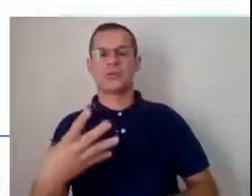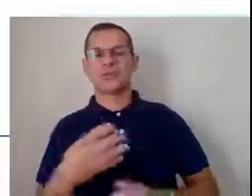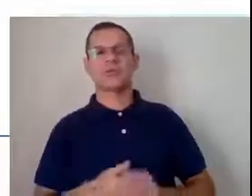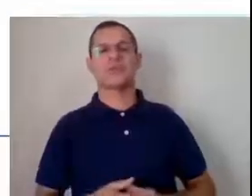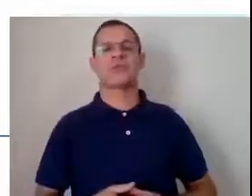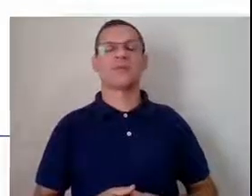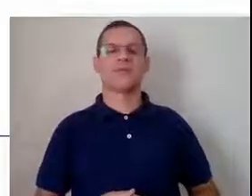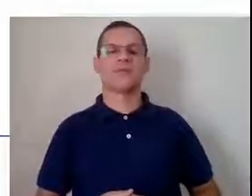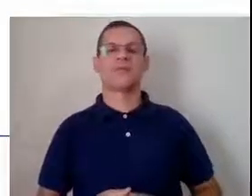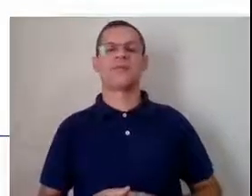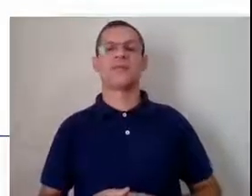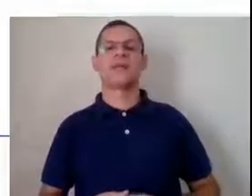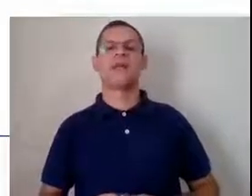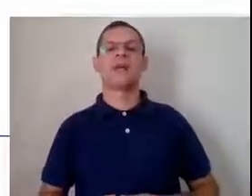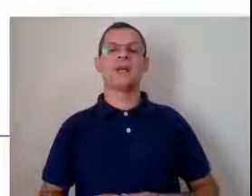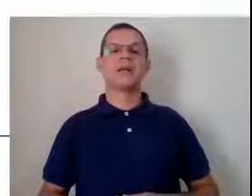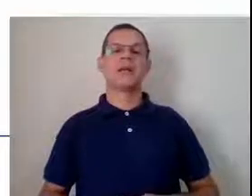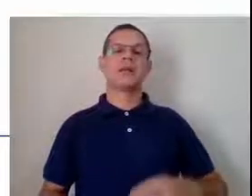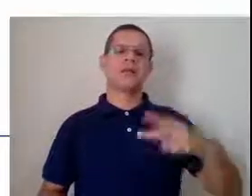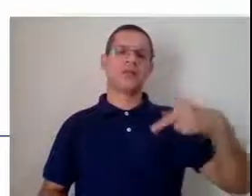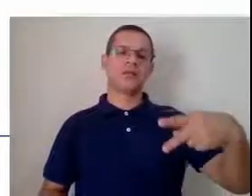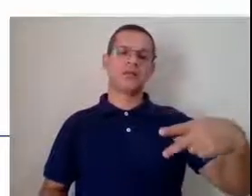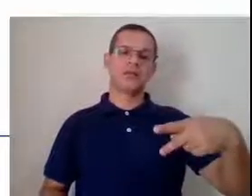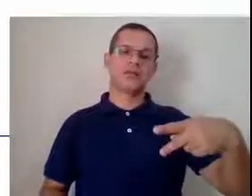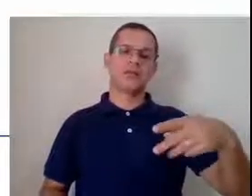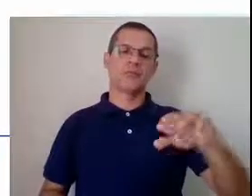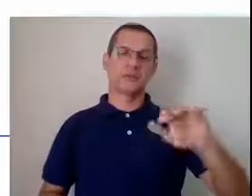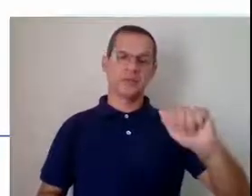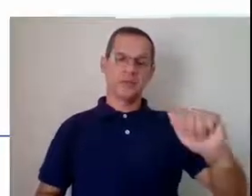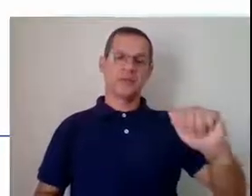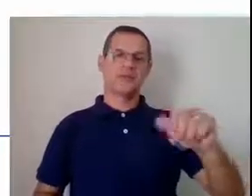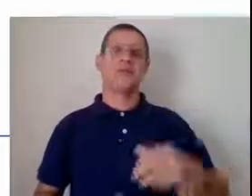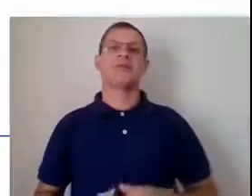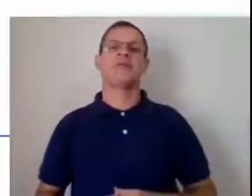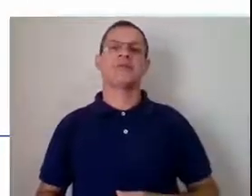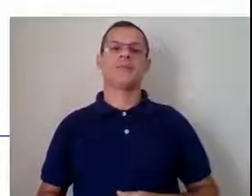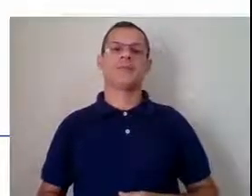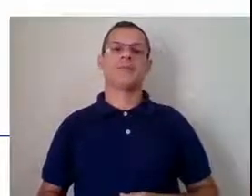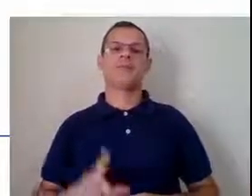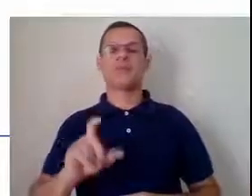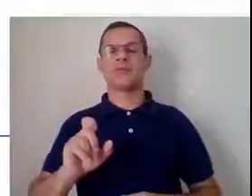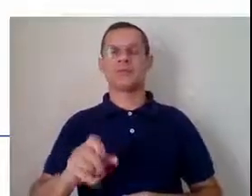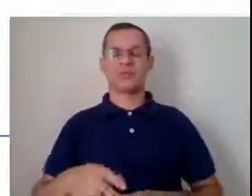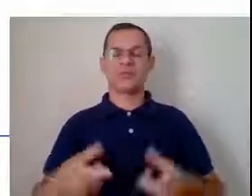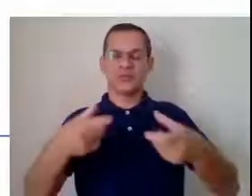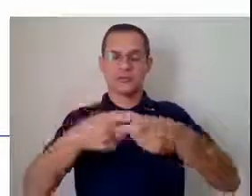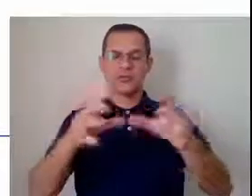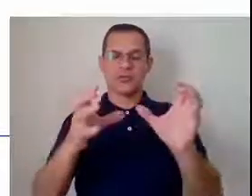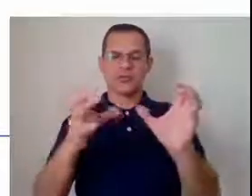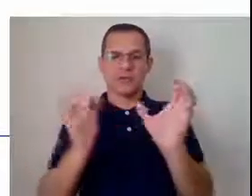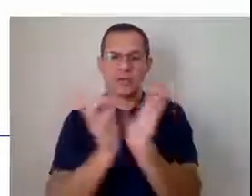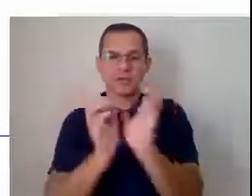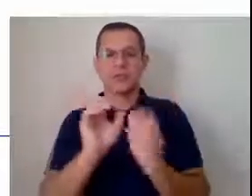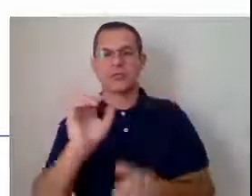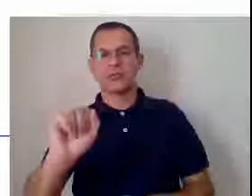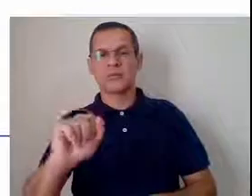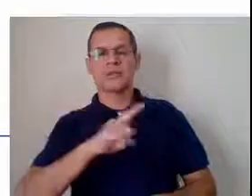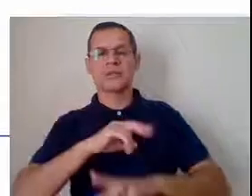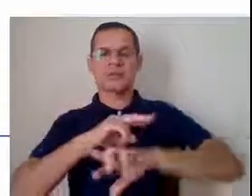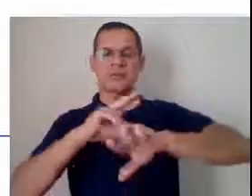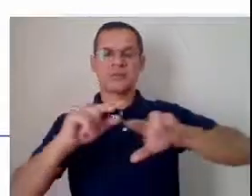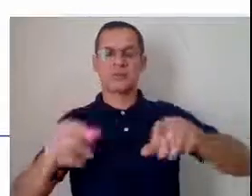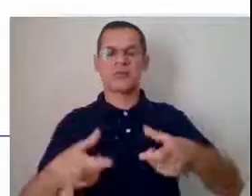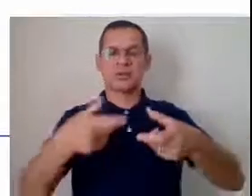4. E o P de A, ou seja, o subconjunto de A, nós temos